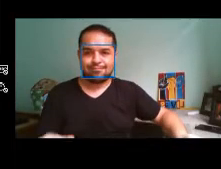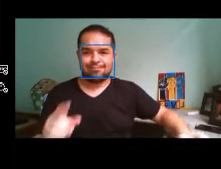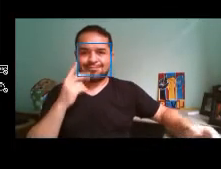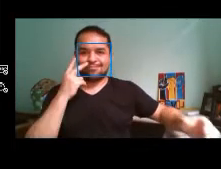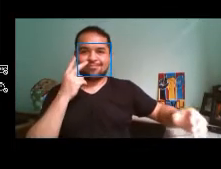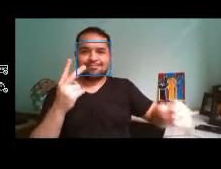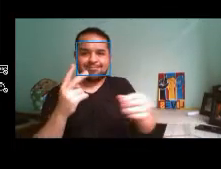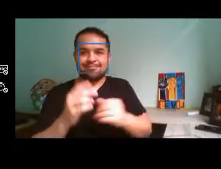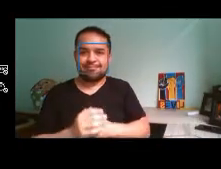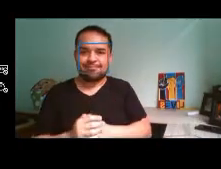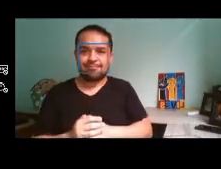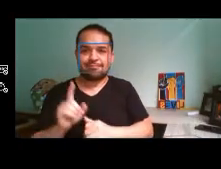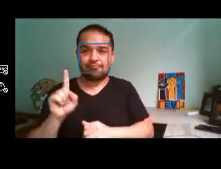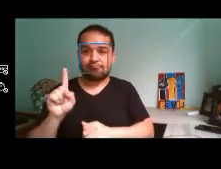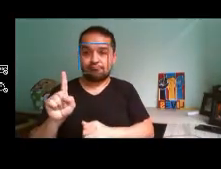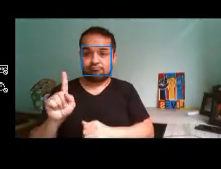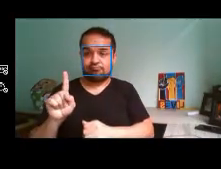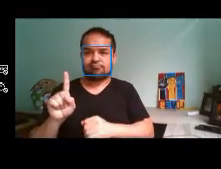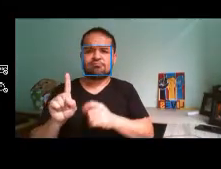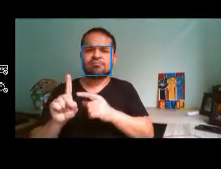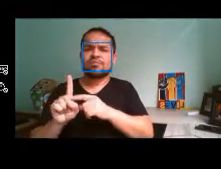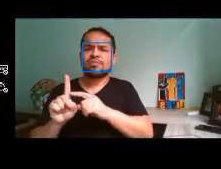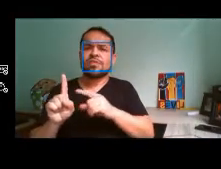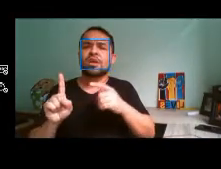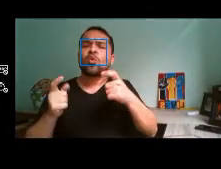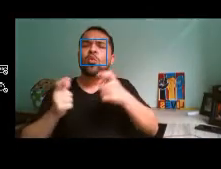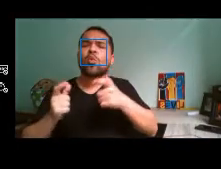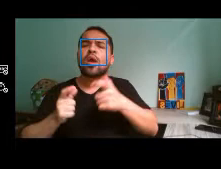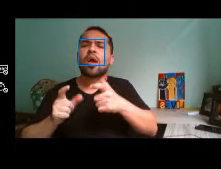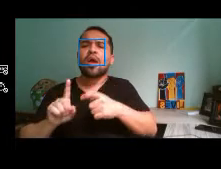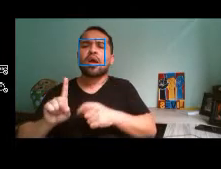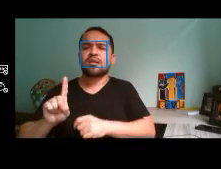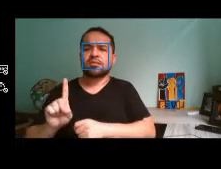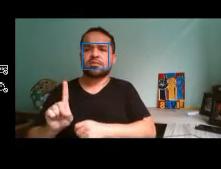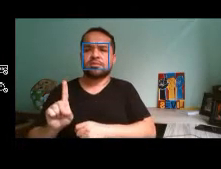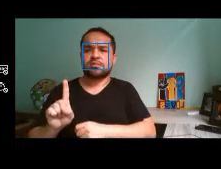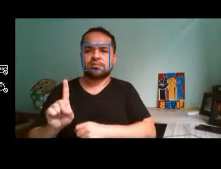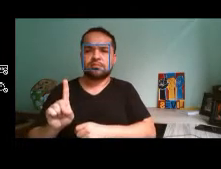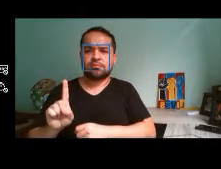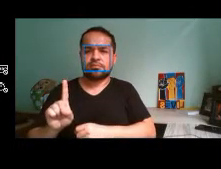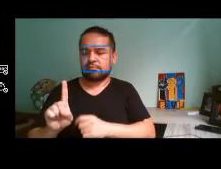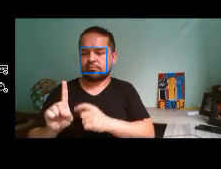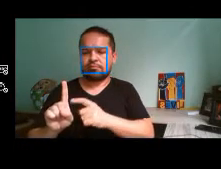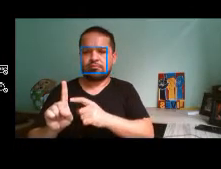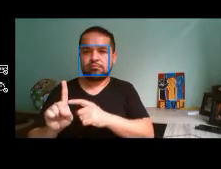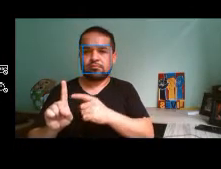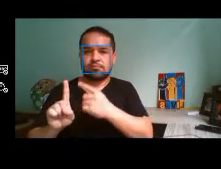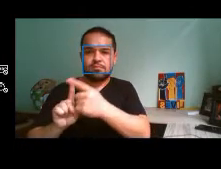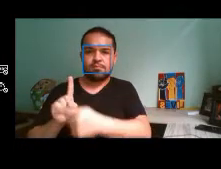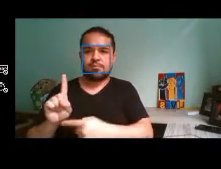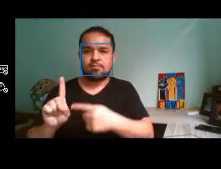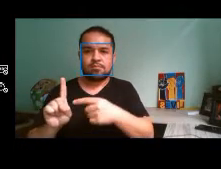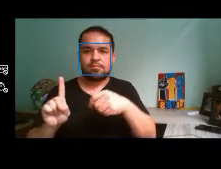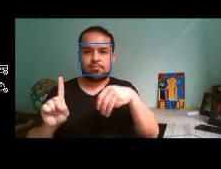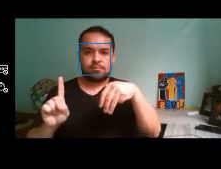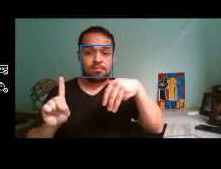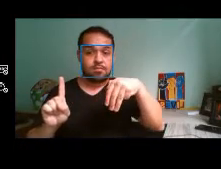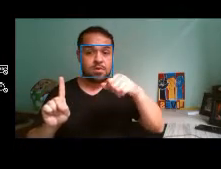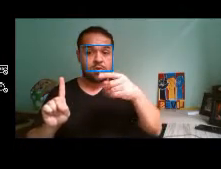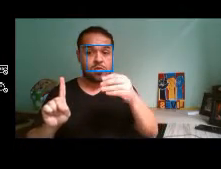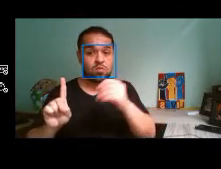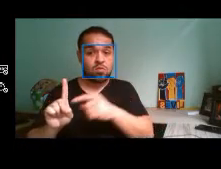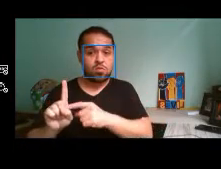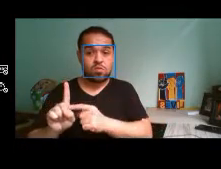Ele é representado pelo símbolo D4, viram? Então, o local, o ponto de localização que a mão